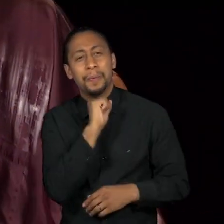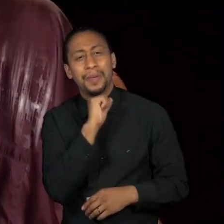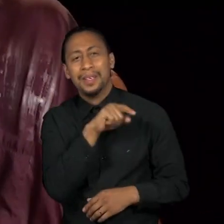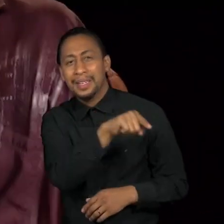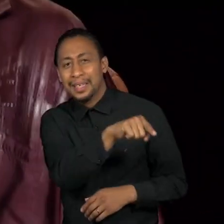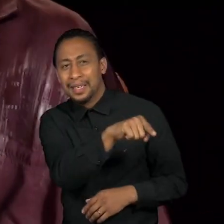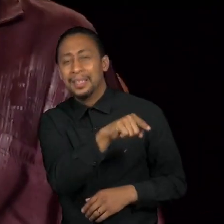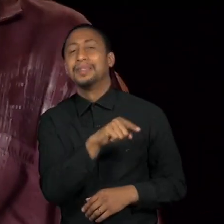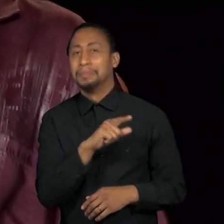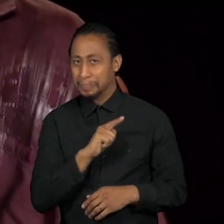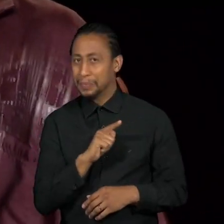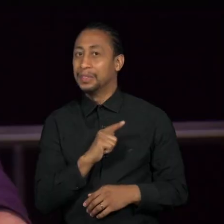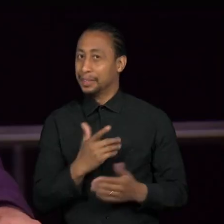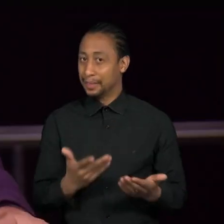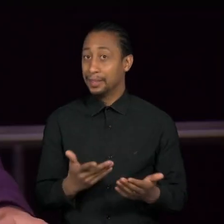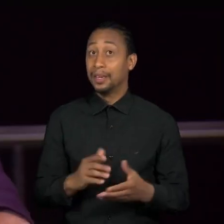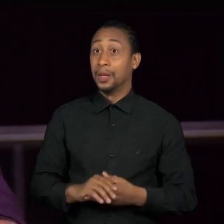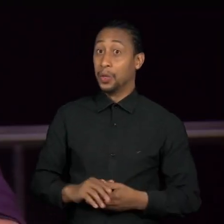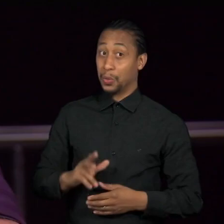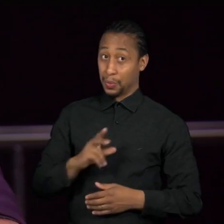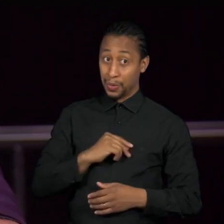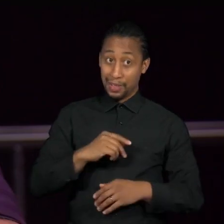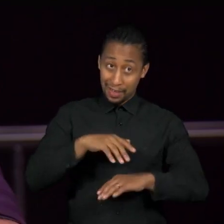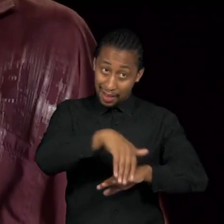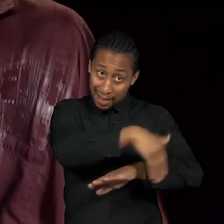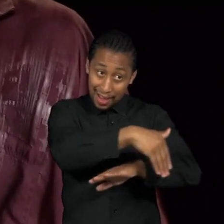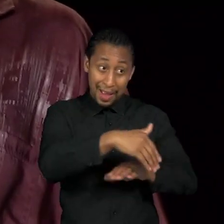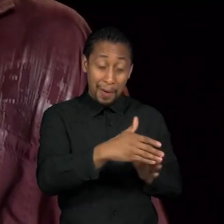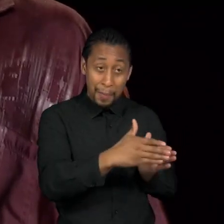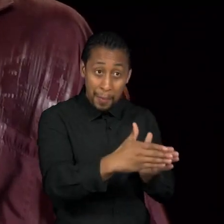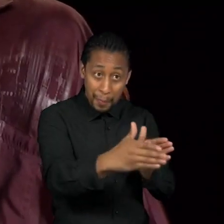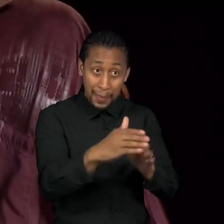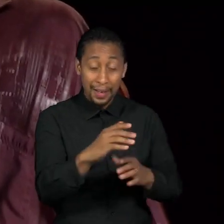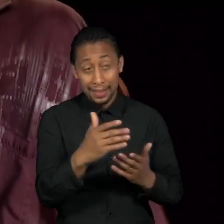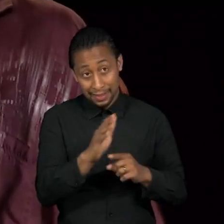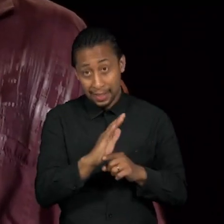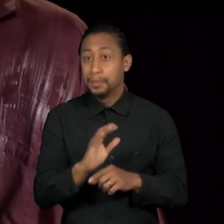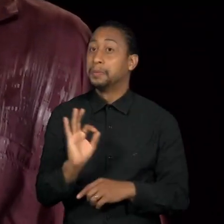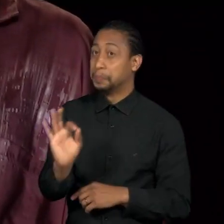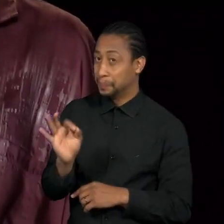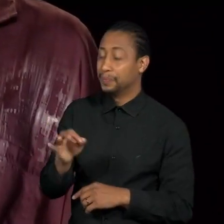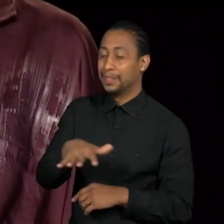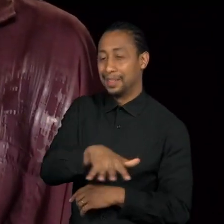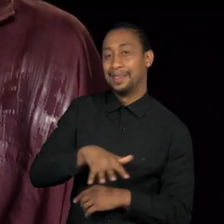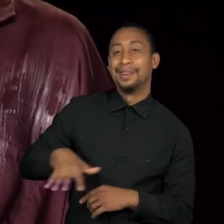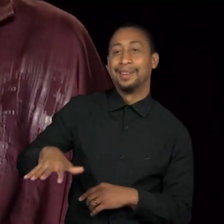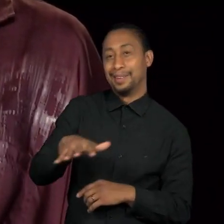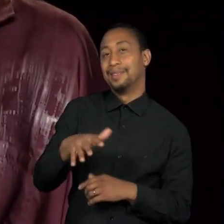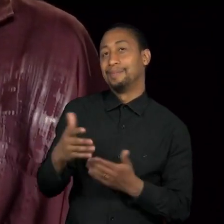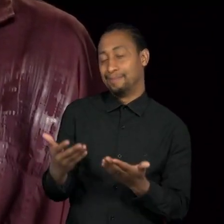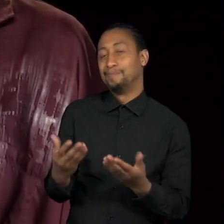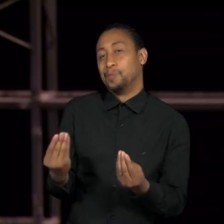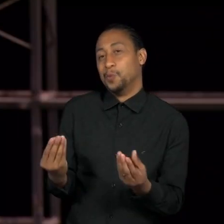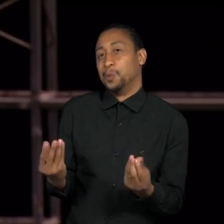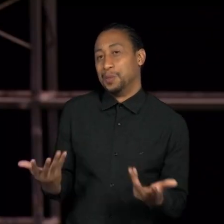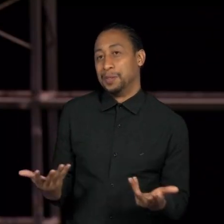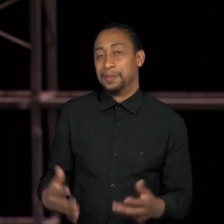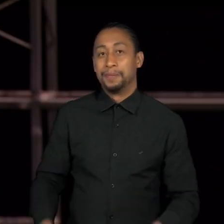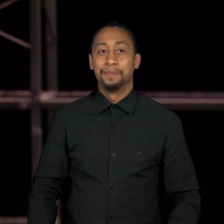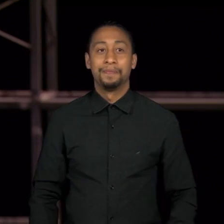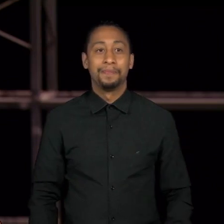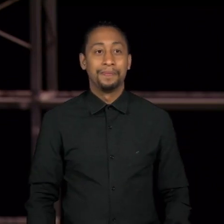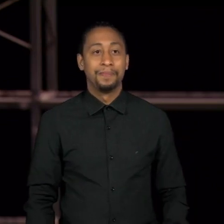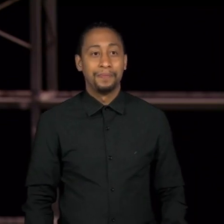né? Era a Cinelândia Paulista ali, né? Era a Cinelândia Paulista, exatamente. Muita coisa. Tata, aí